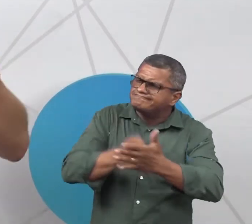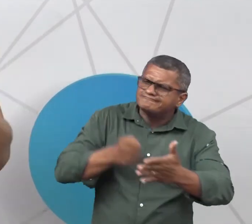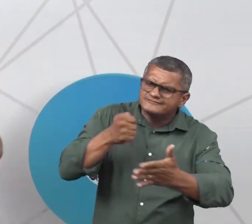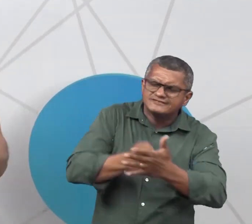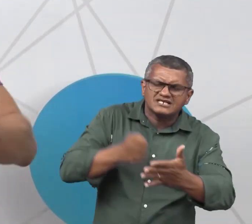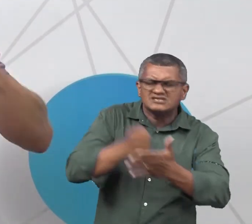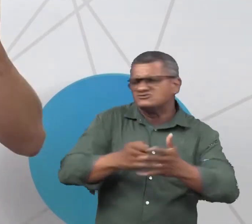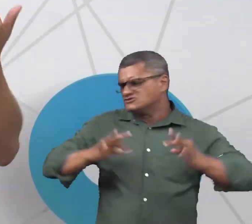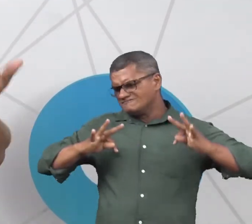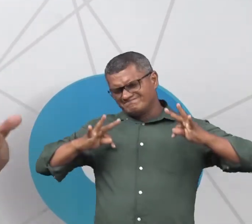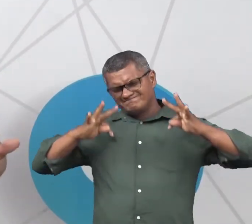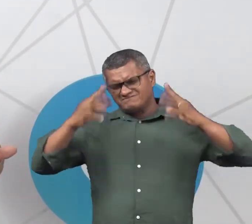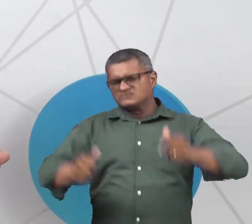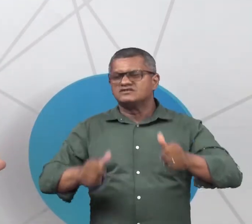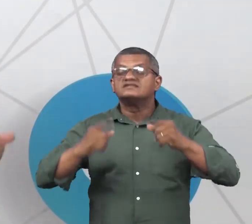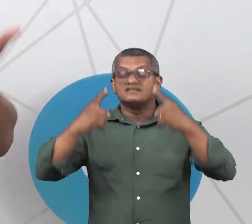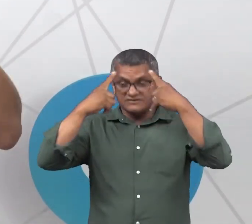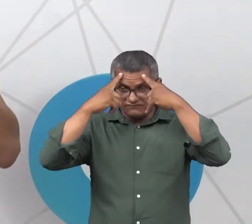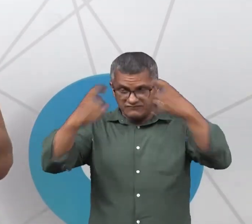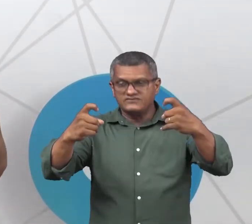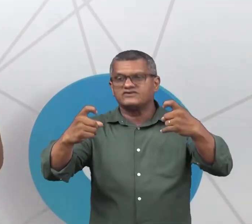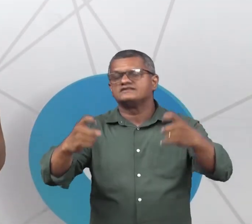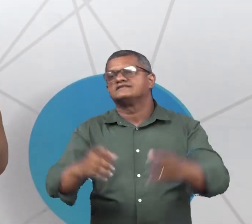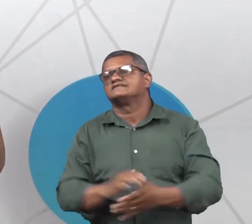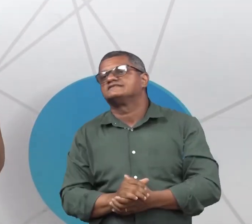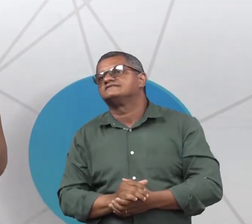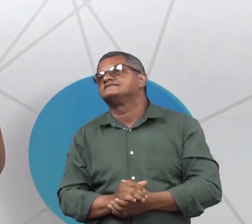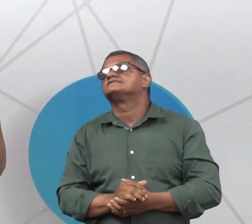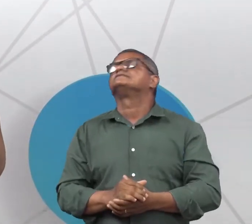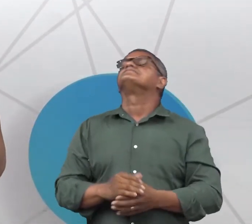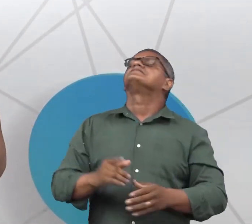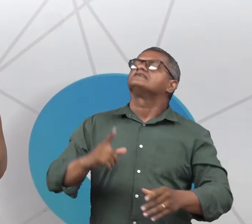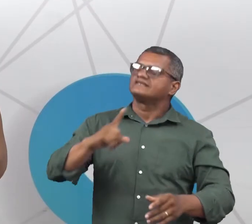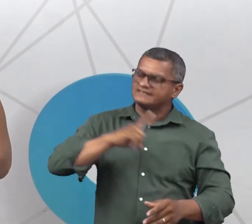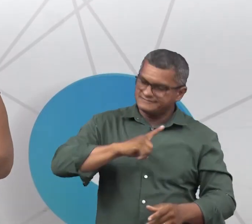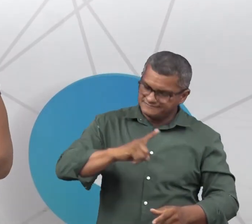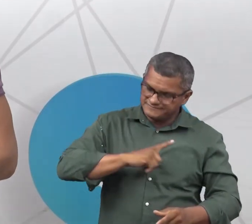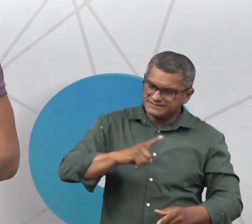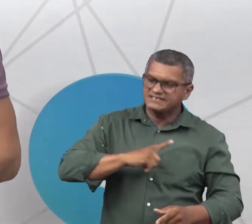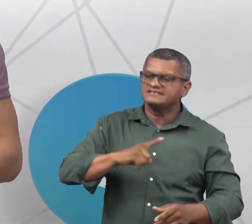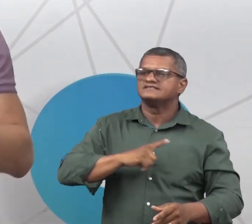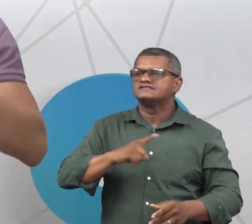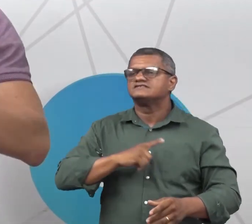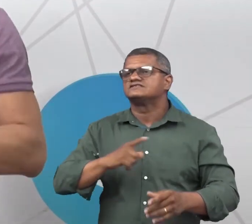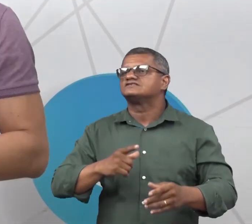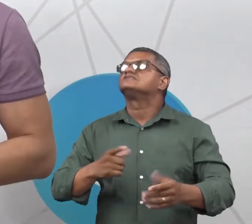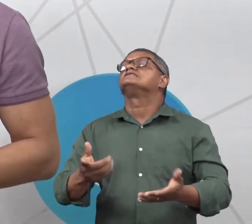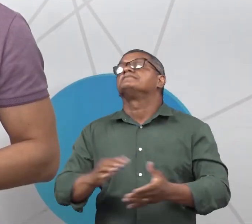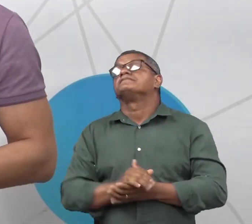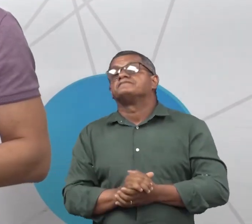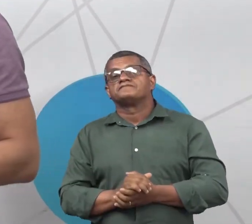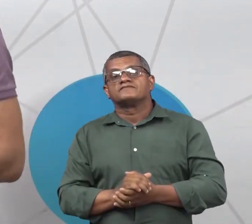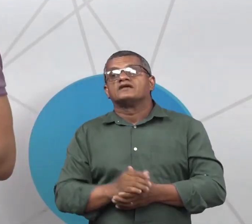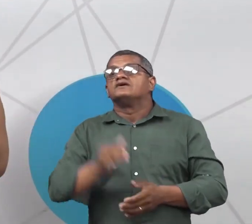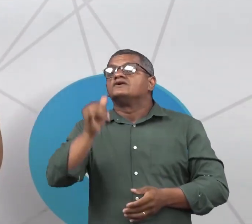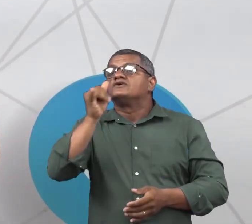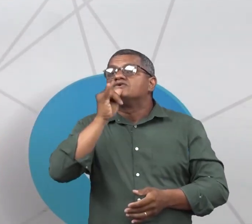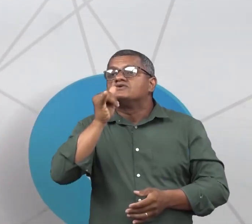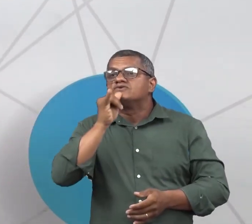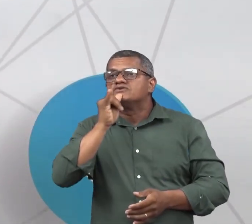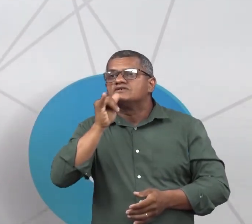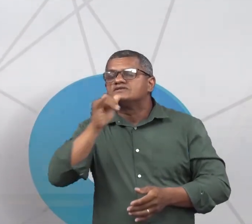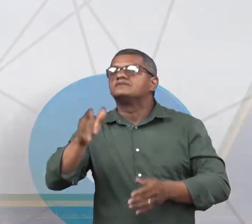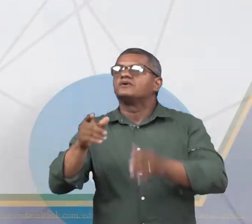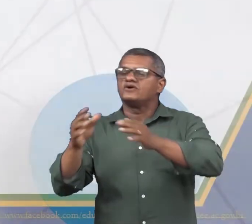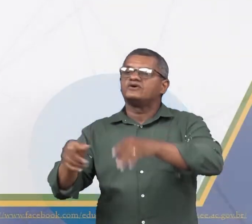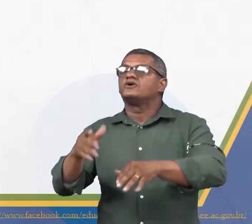e qualquer forma de violência que pode ser desencadeada em relação a elas. Vamos a mais um exemplo?